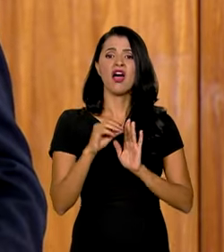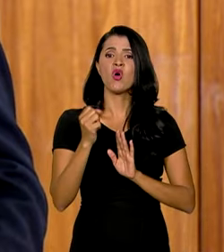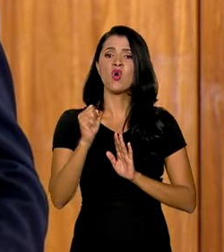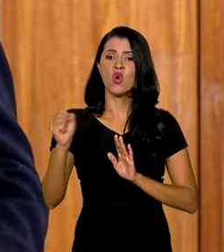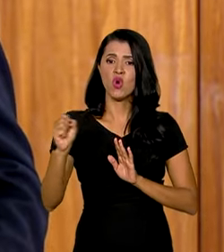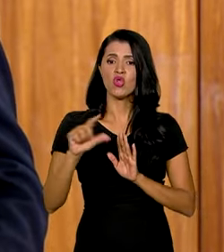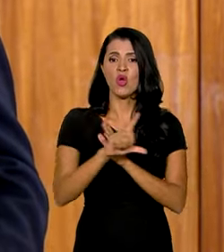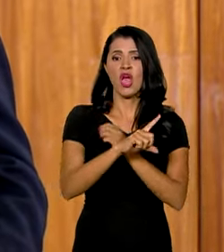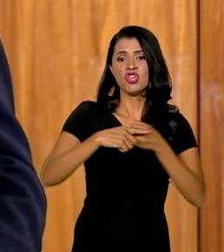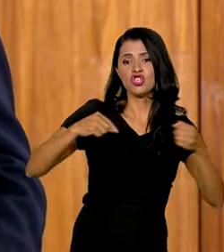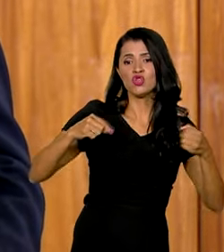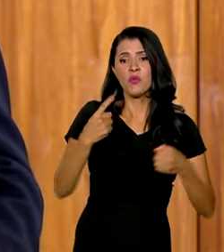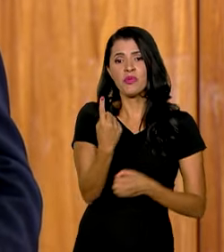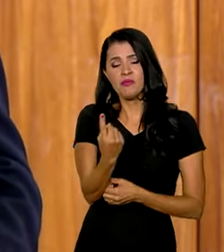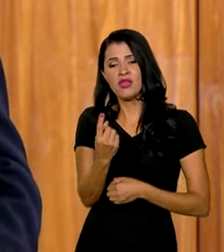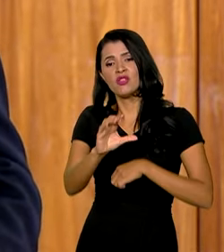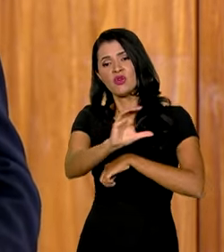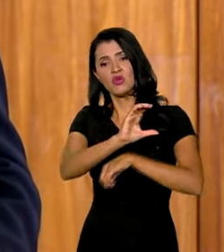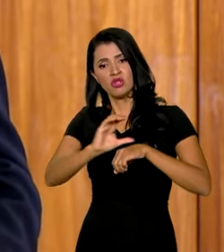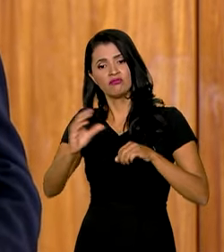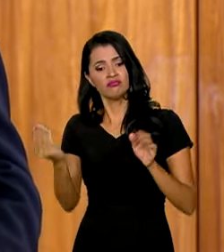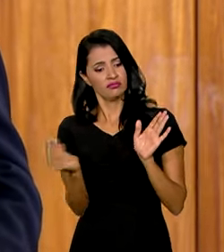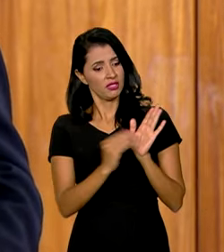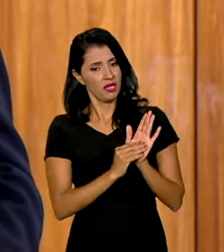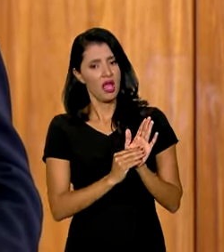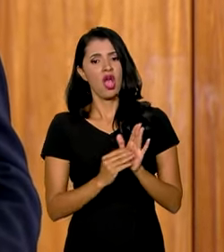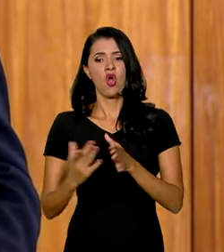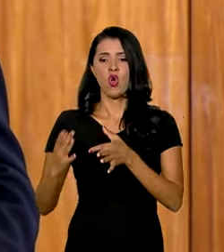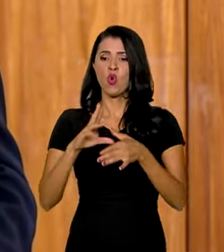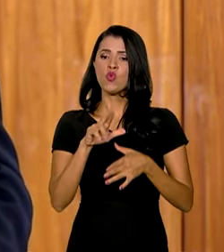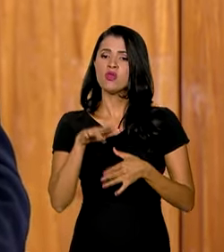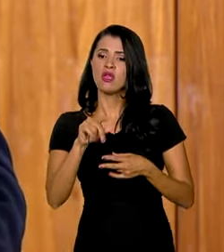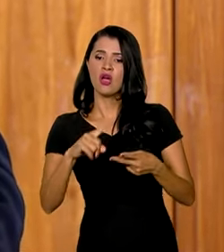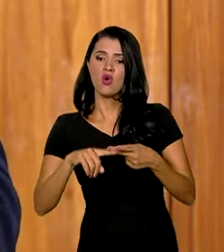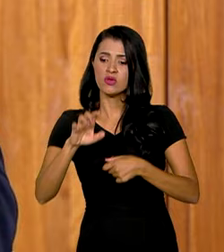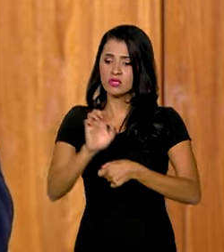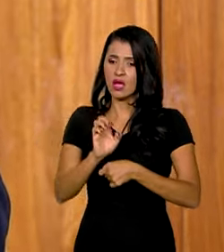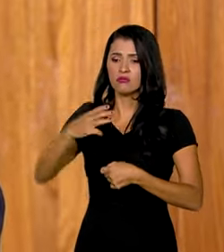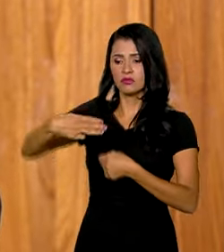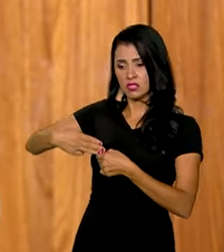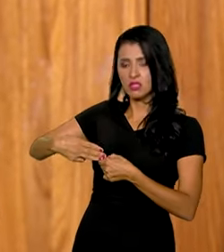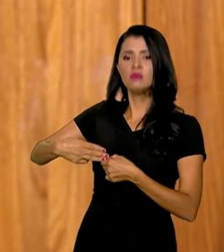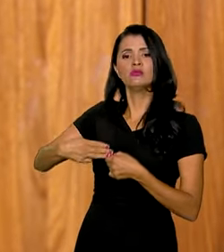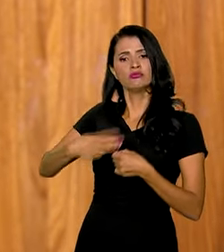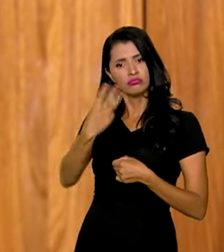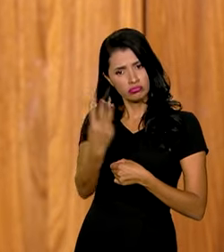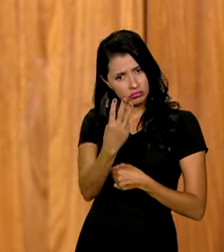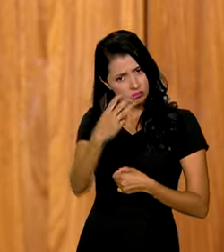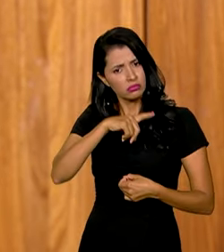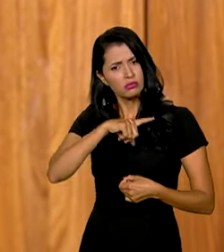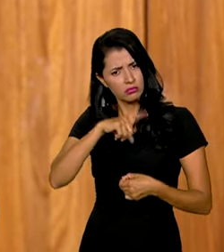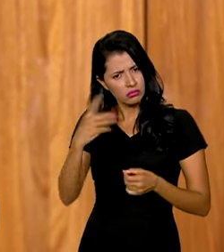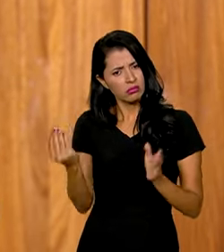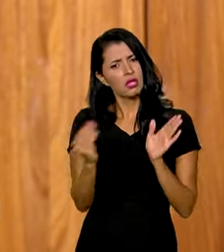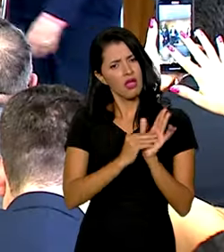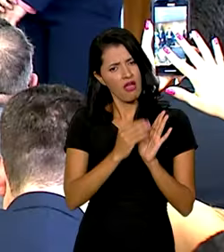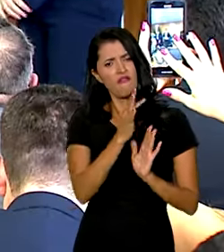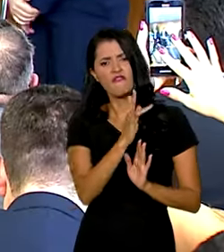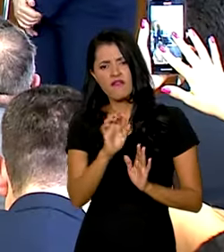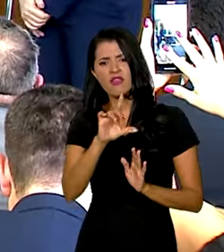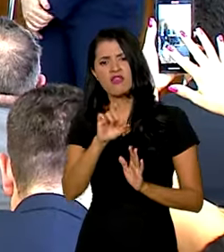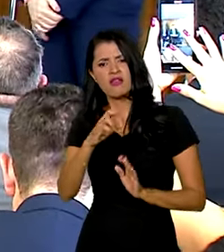Lá no artigo 1º da Constituição está lá, União, Estado e Municípios constituem, né, a Federação